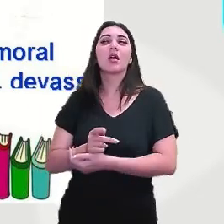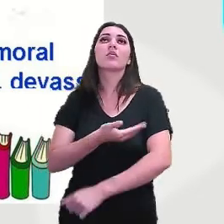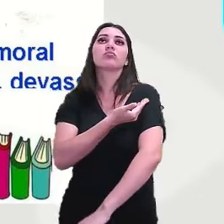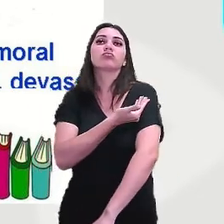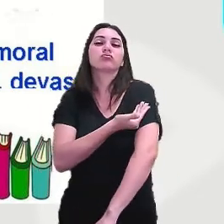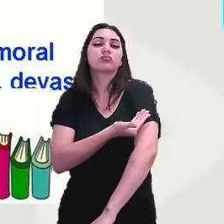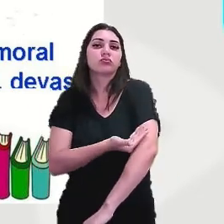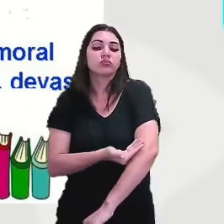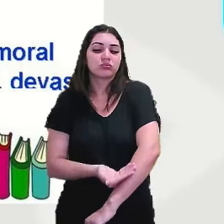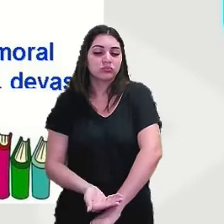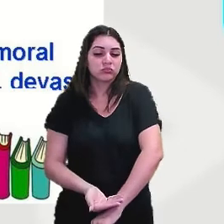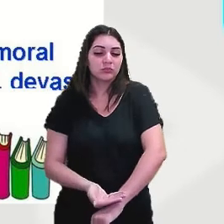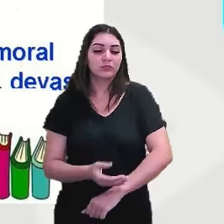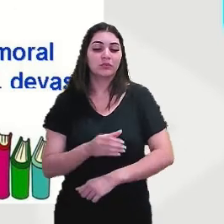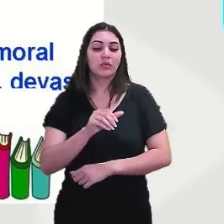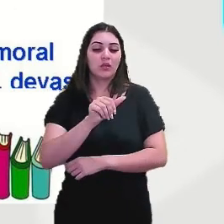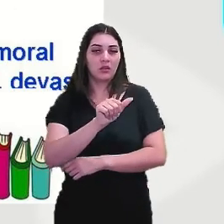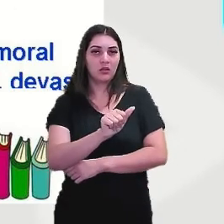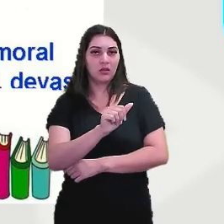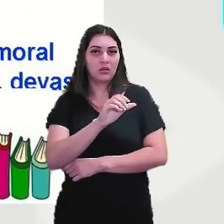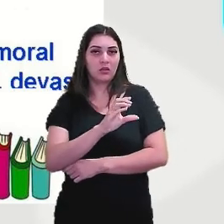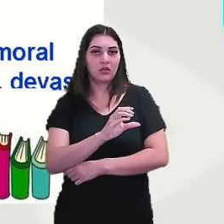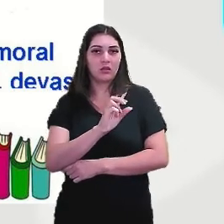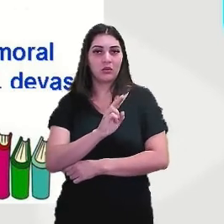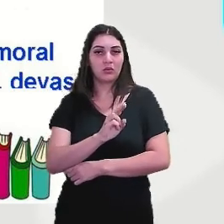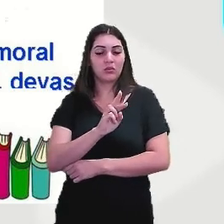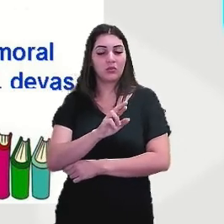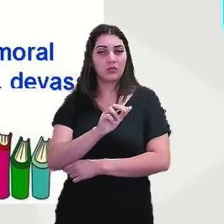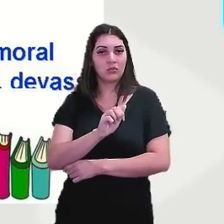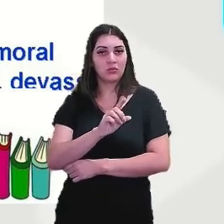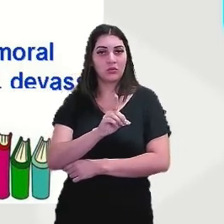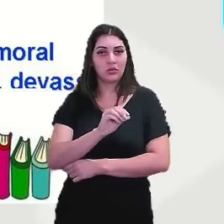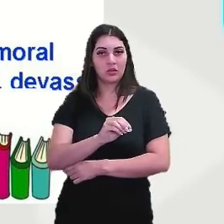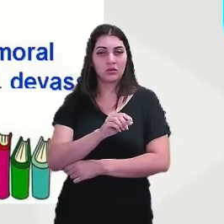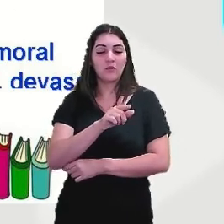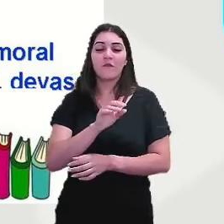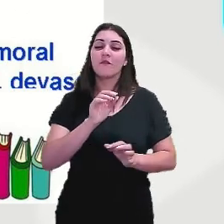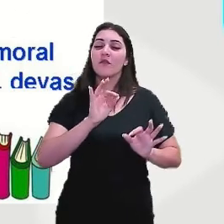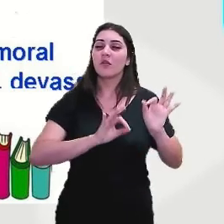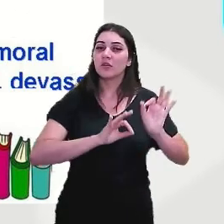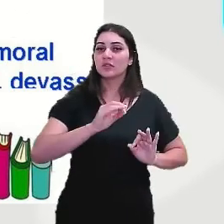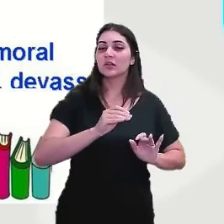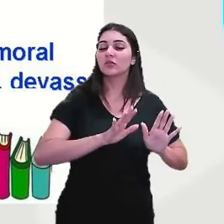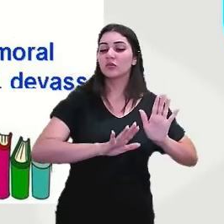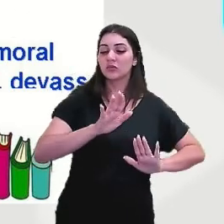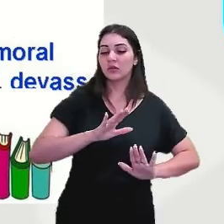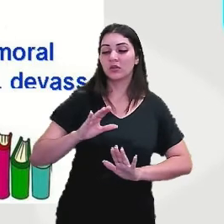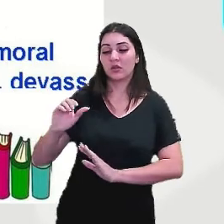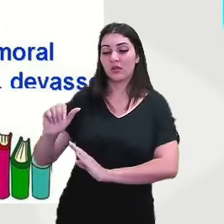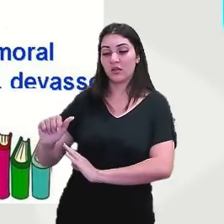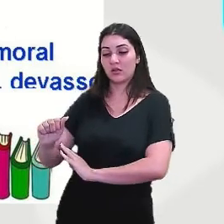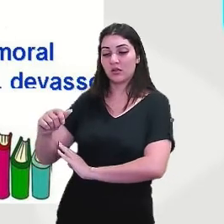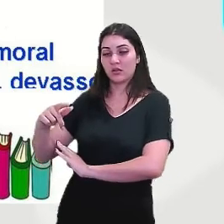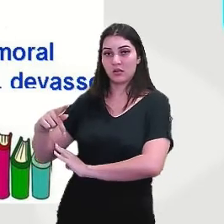Acostumar é habituar-se e costumar é ter costume. Então,